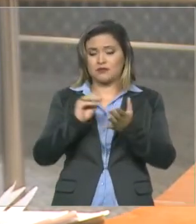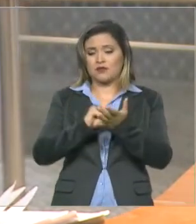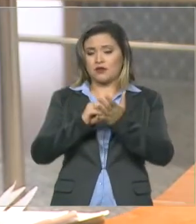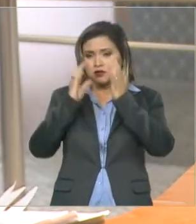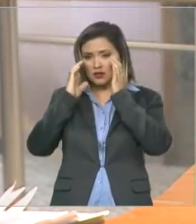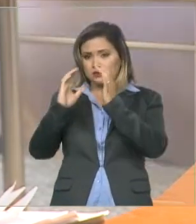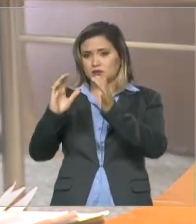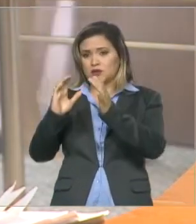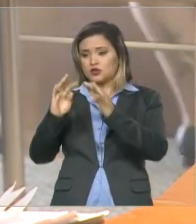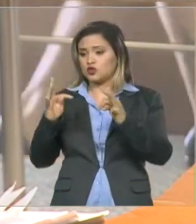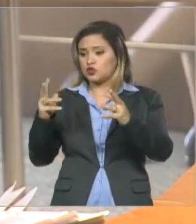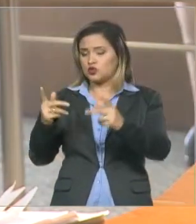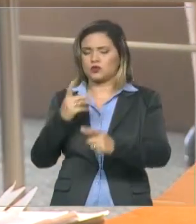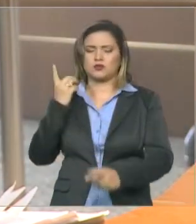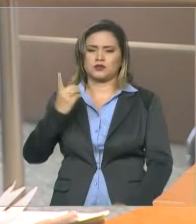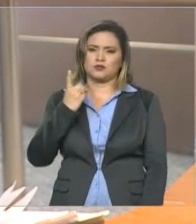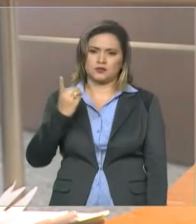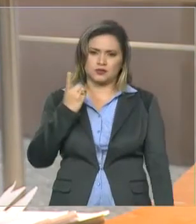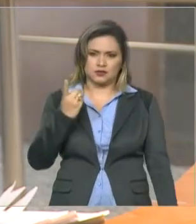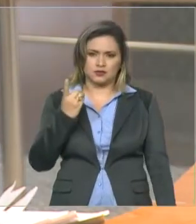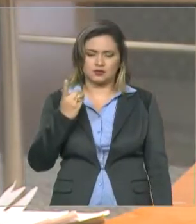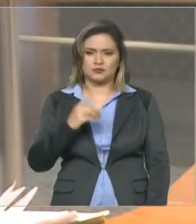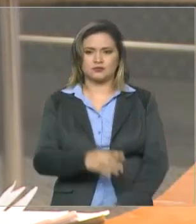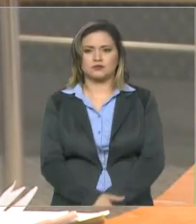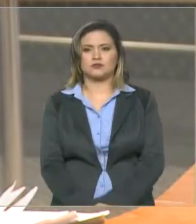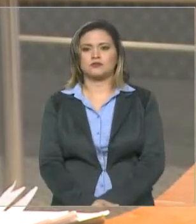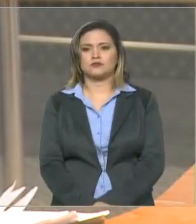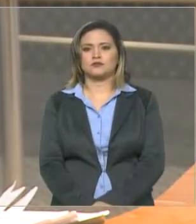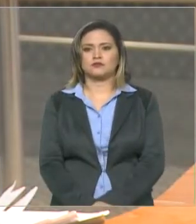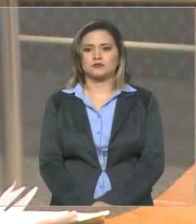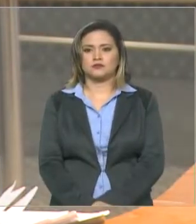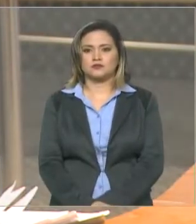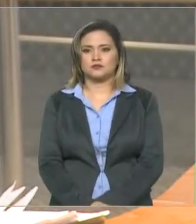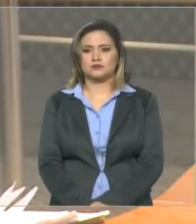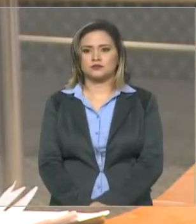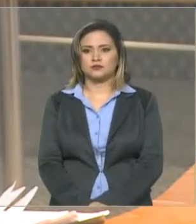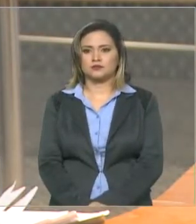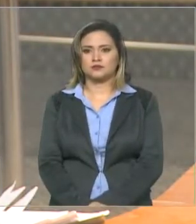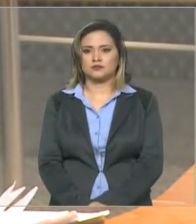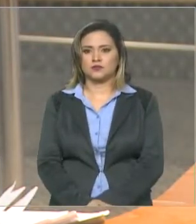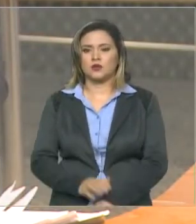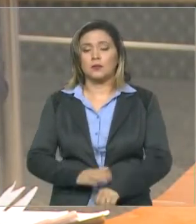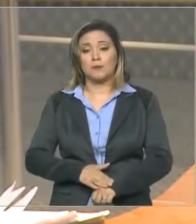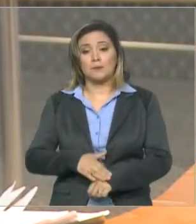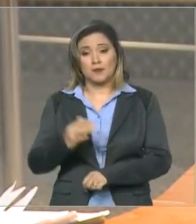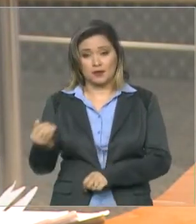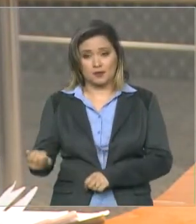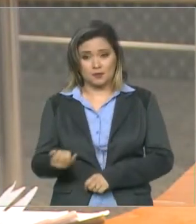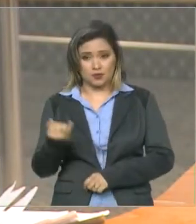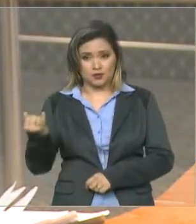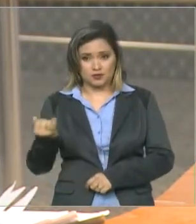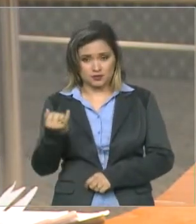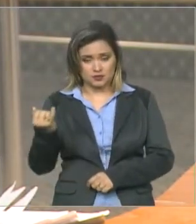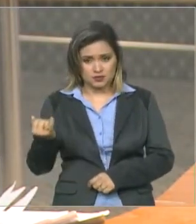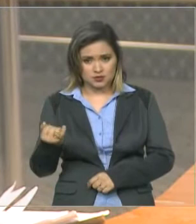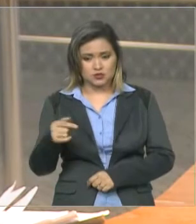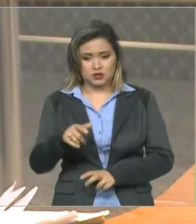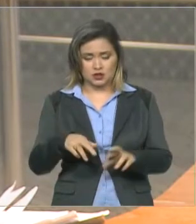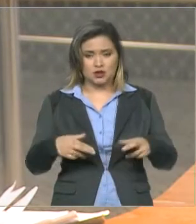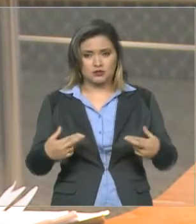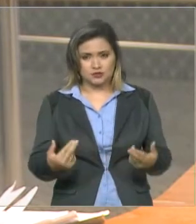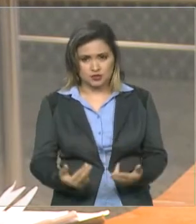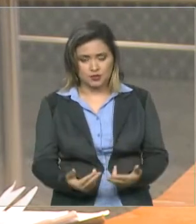presidente, foram feitos vários encaminhamentos, inclusive o encaminhamento mais importante, que é que a Comissão de Educação